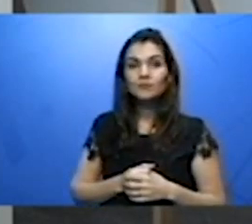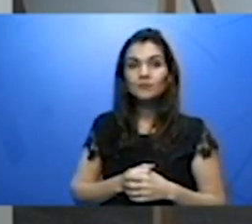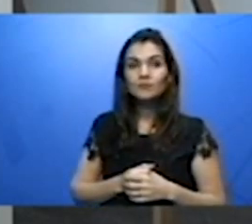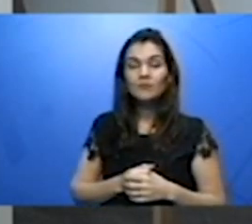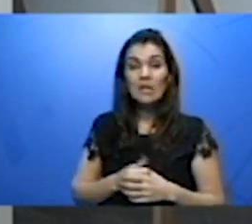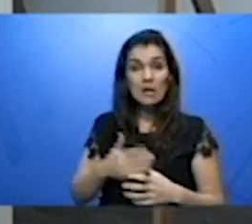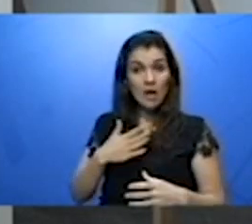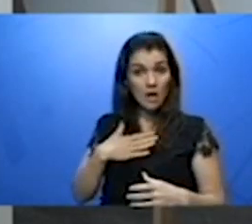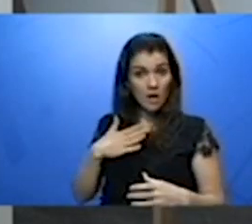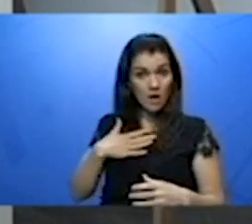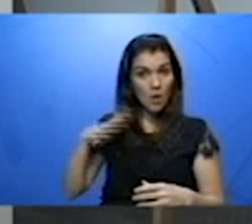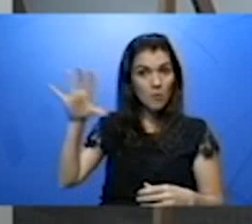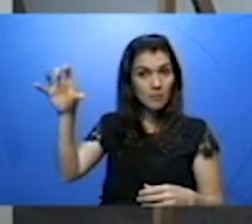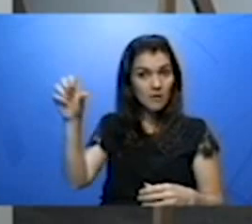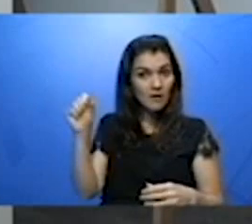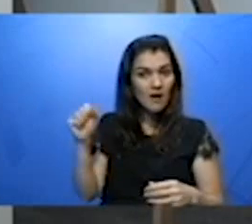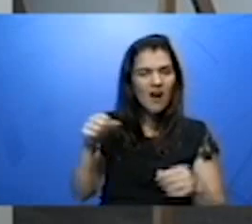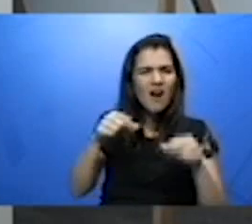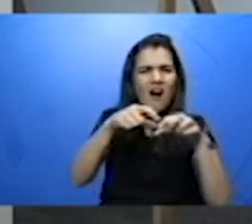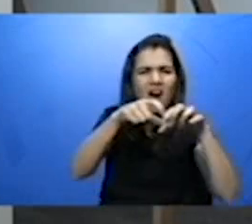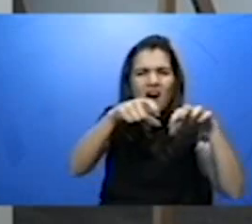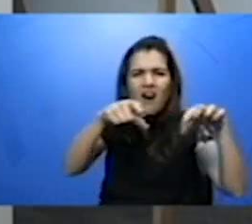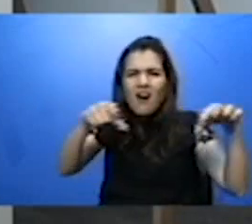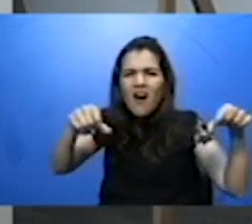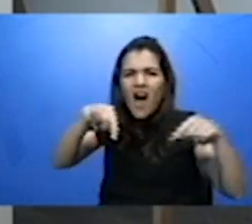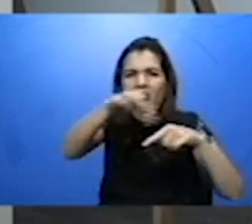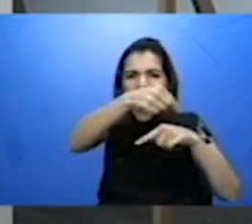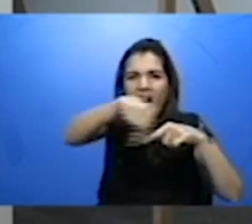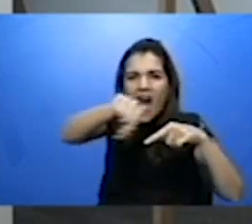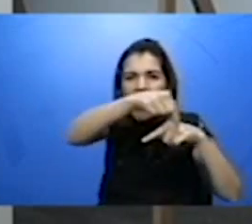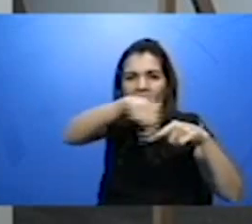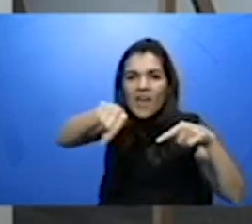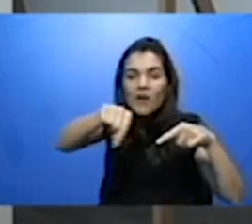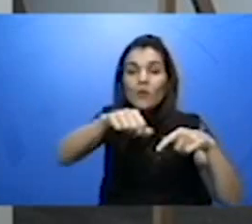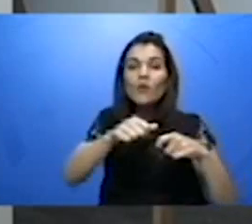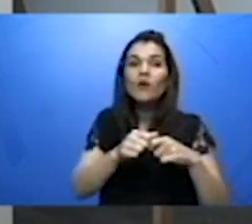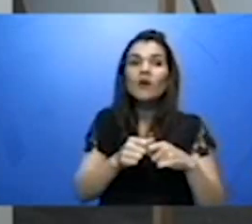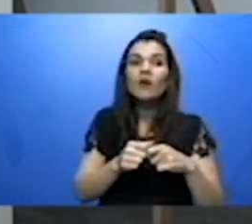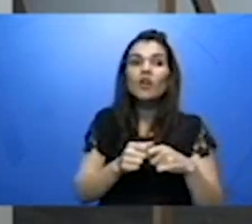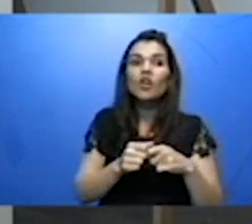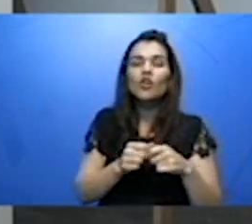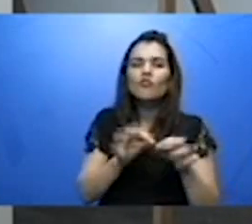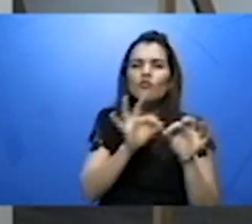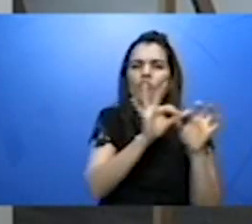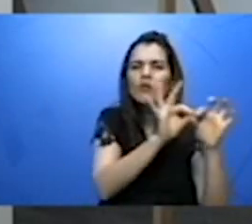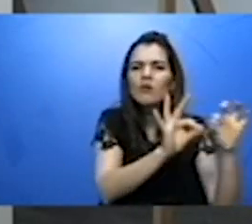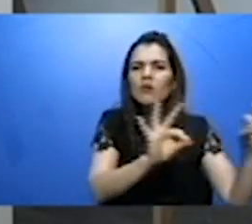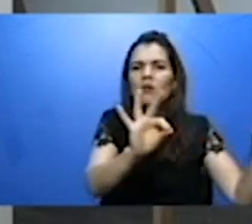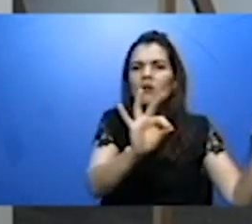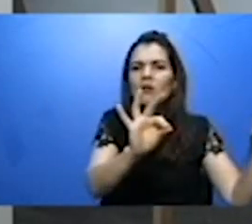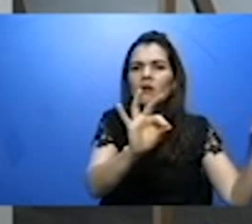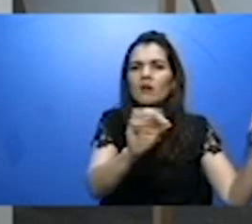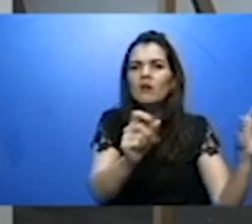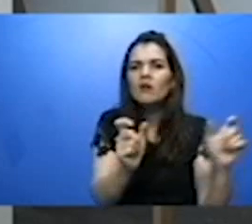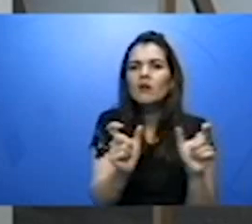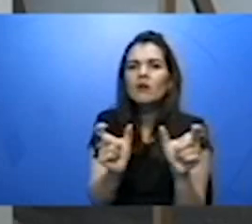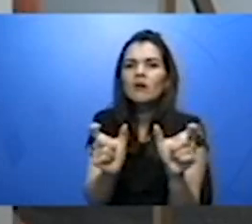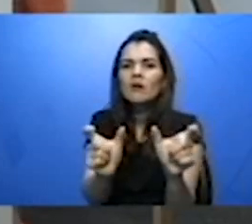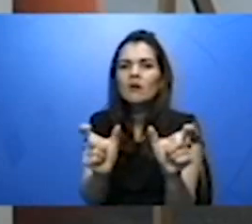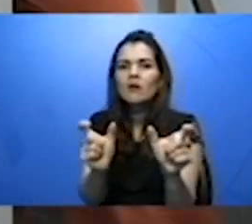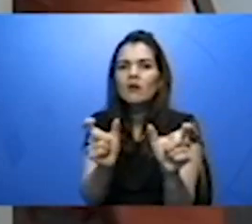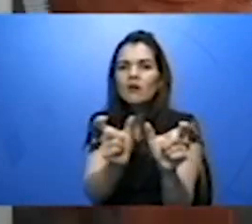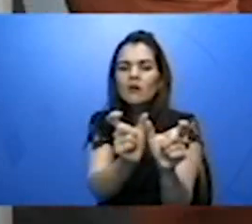E se eu pegasse a régua e fosse medida que a minha corda de um metro olha só que interessante eu